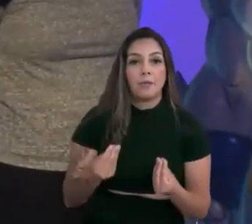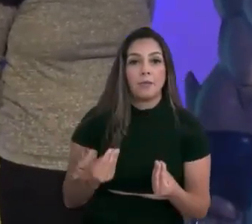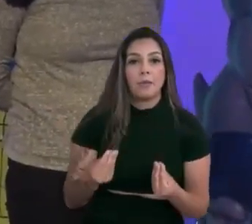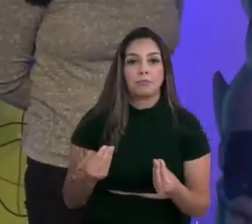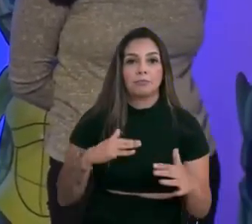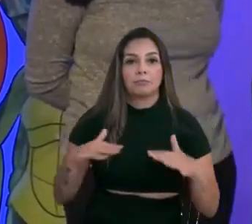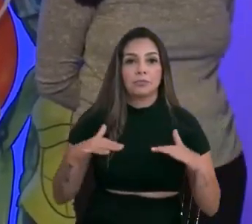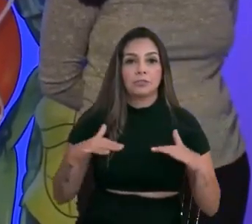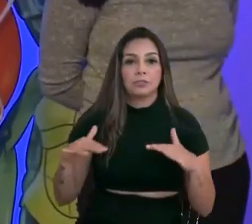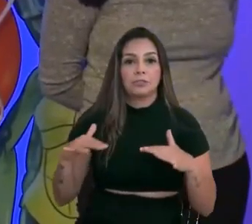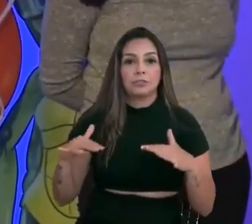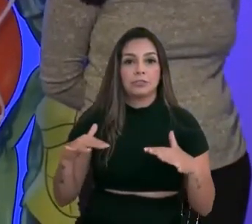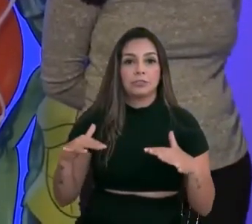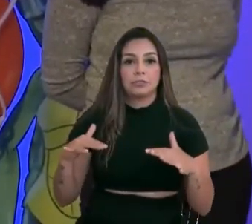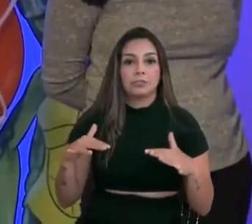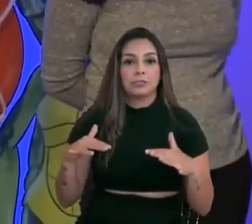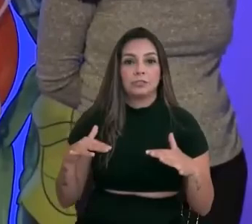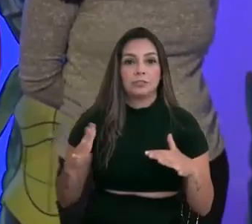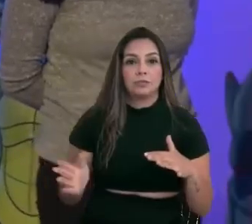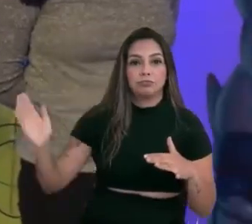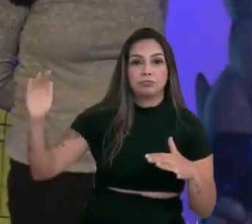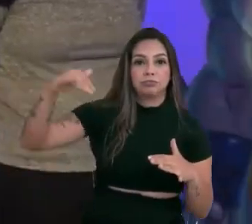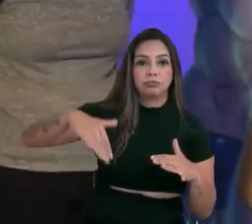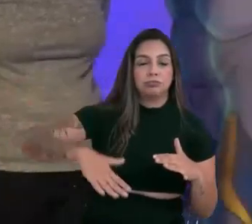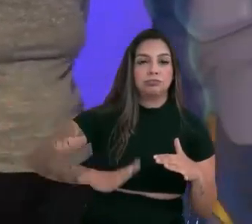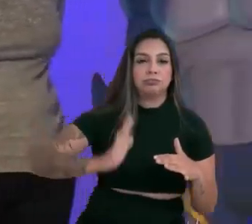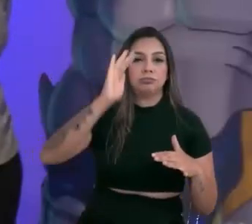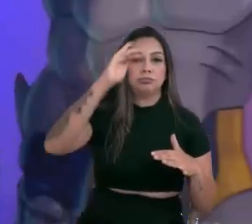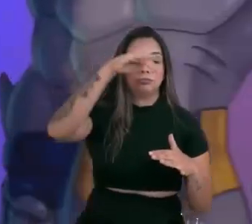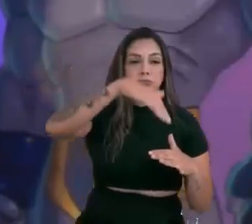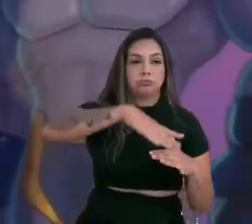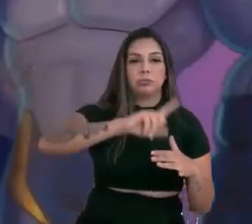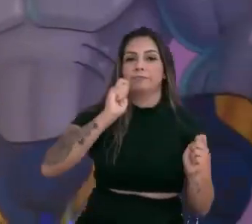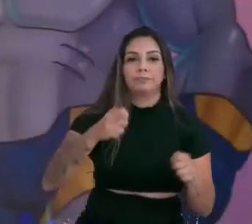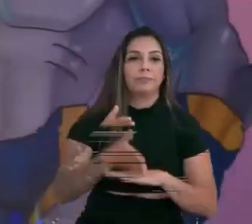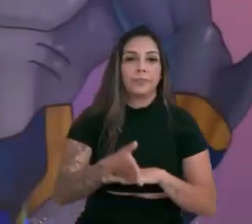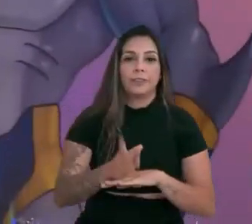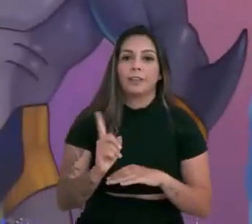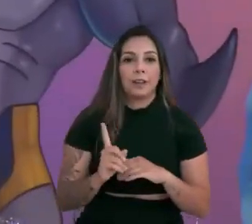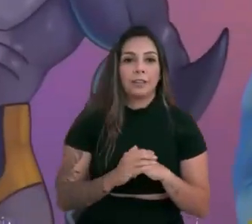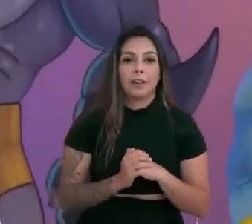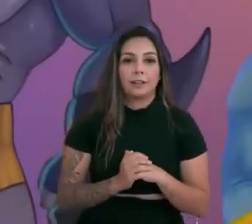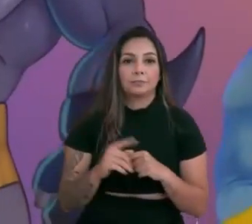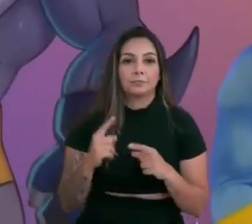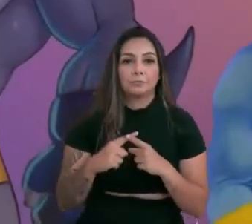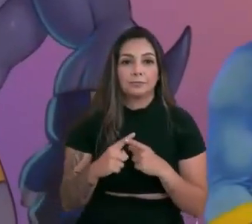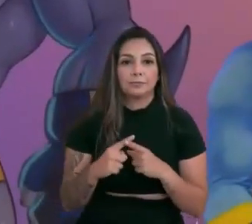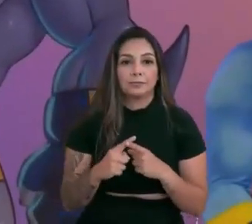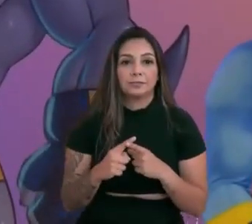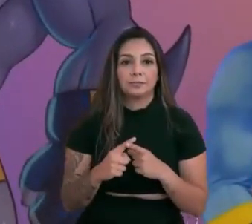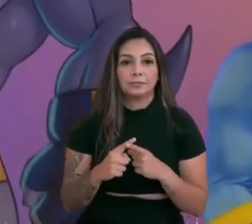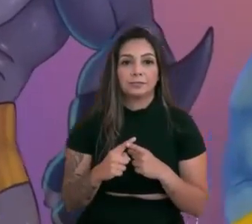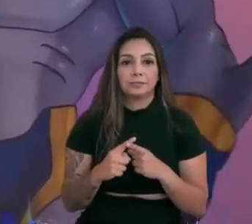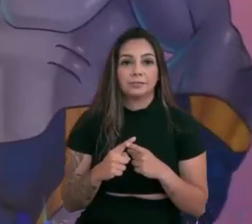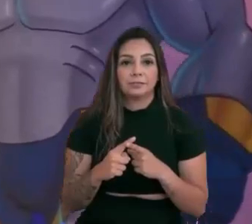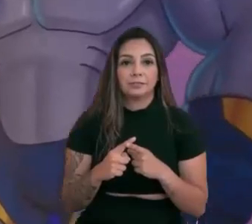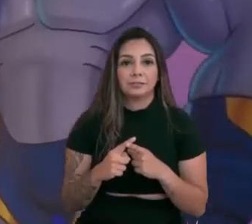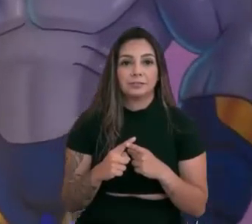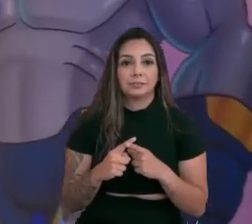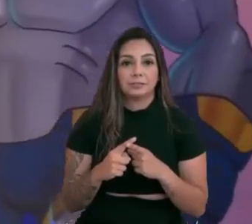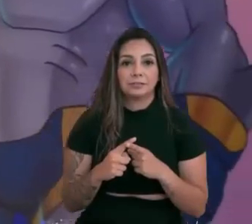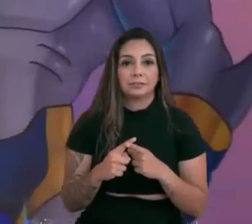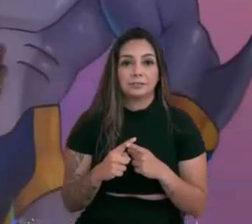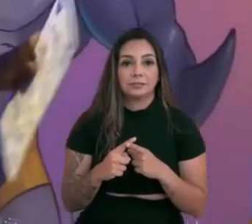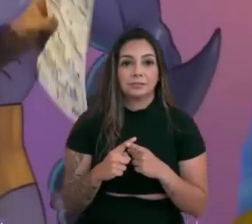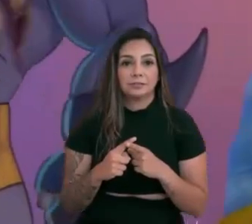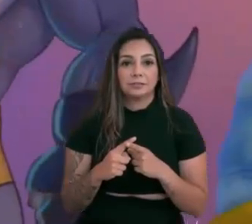com ondas grandes, não dá para entrar, né? Por quê? O que vai acontecer?